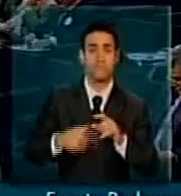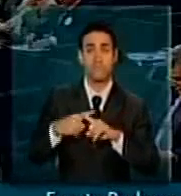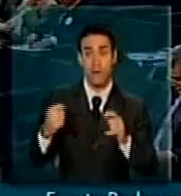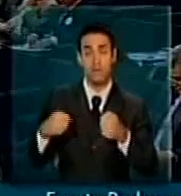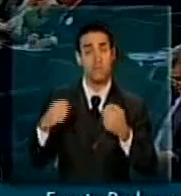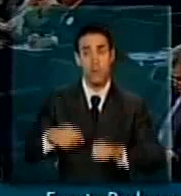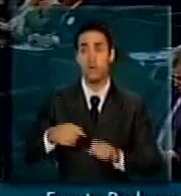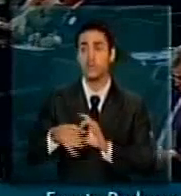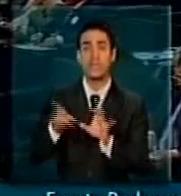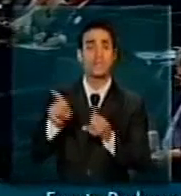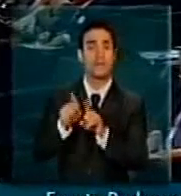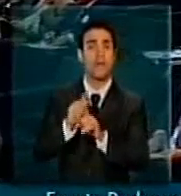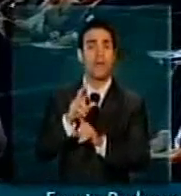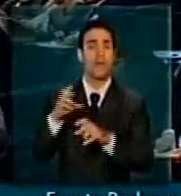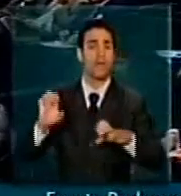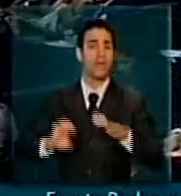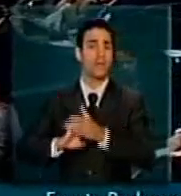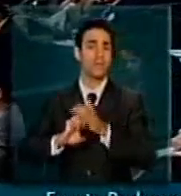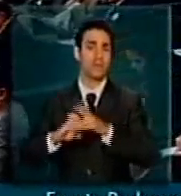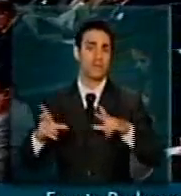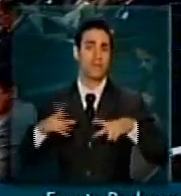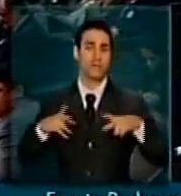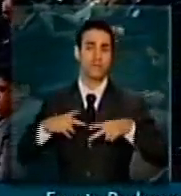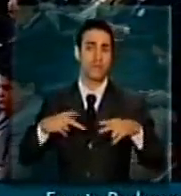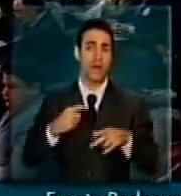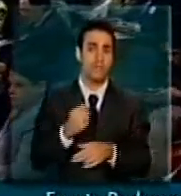privados. Temos outro